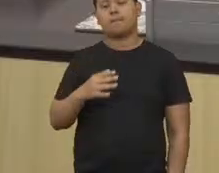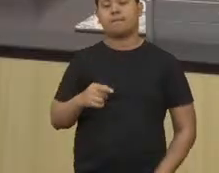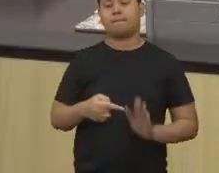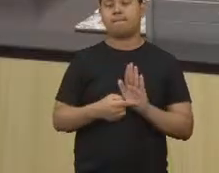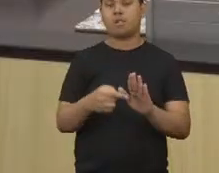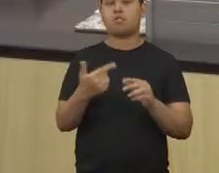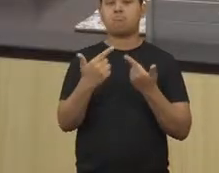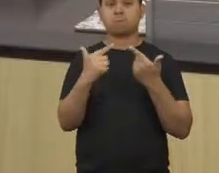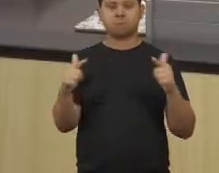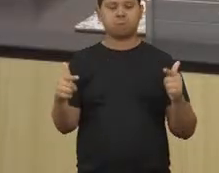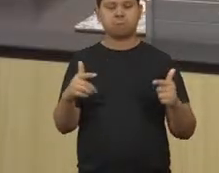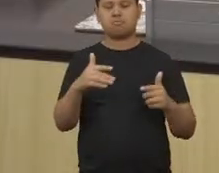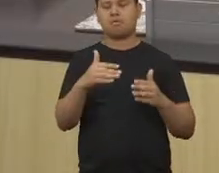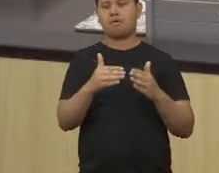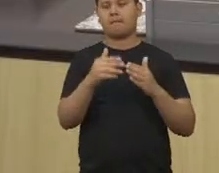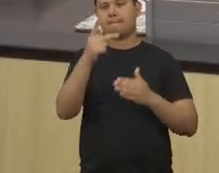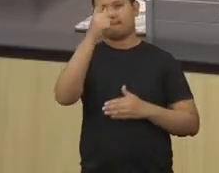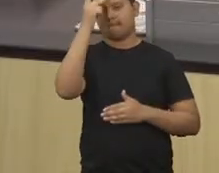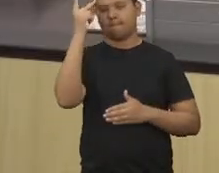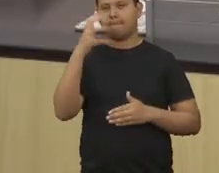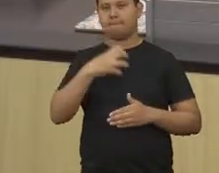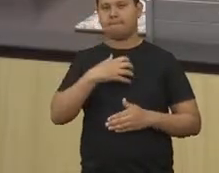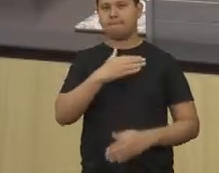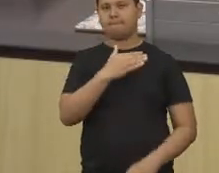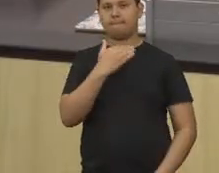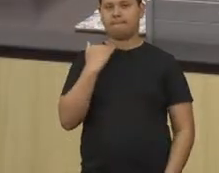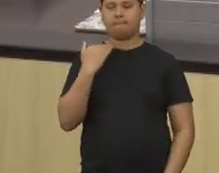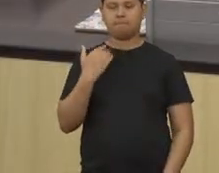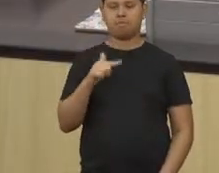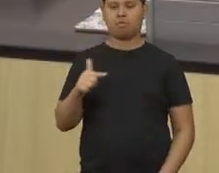Senhor presidente, não há mais votos de pesar.